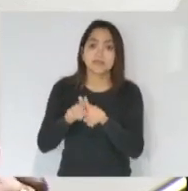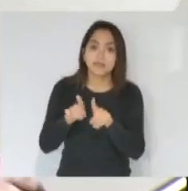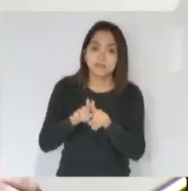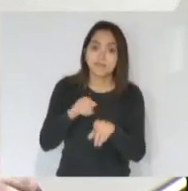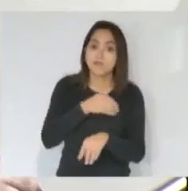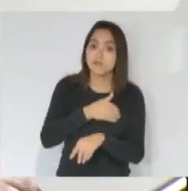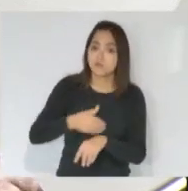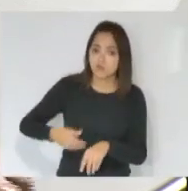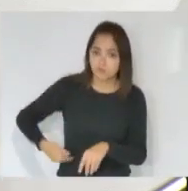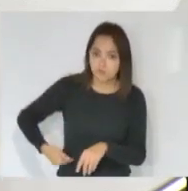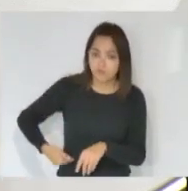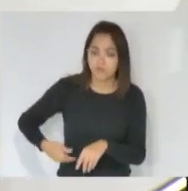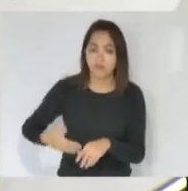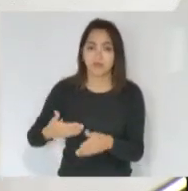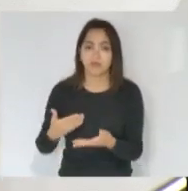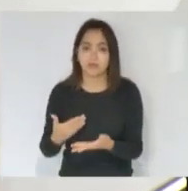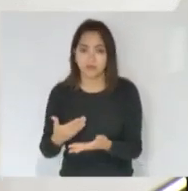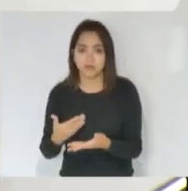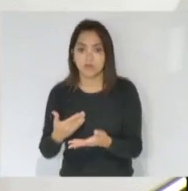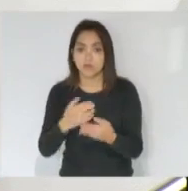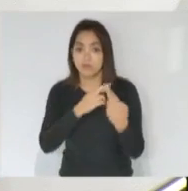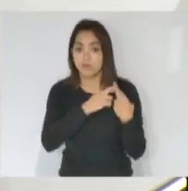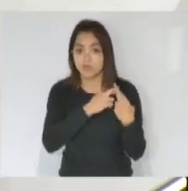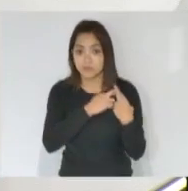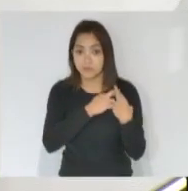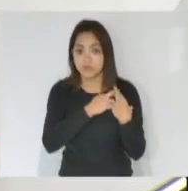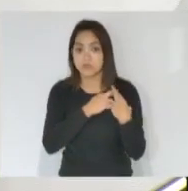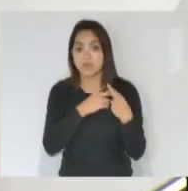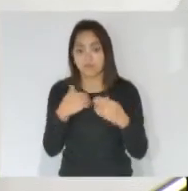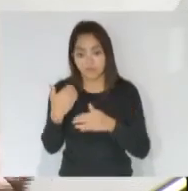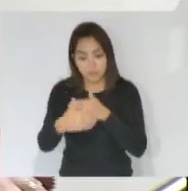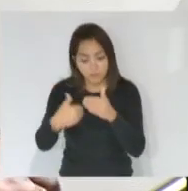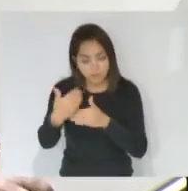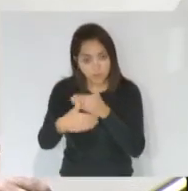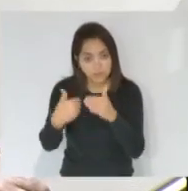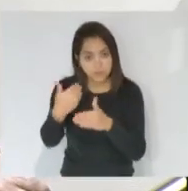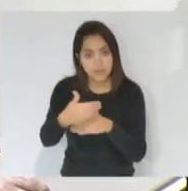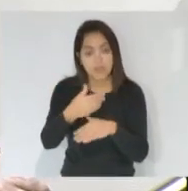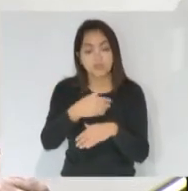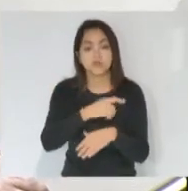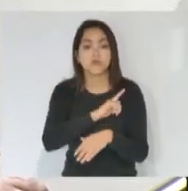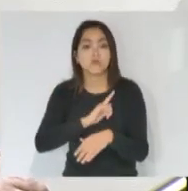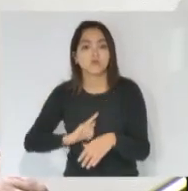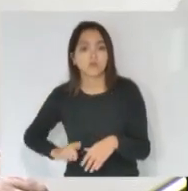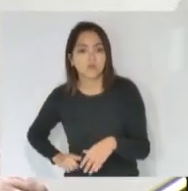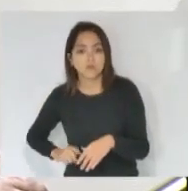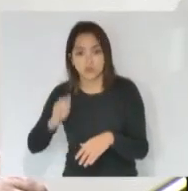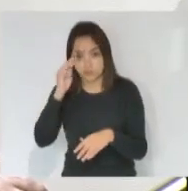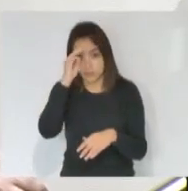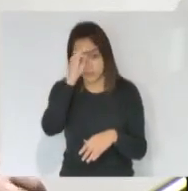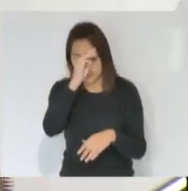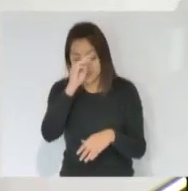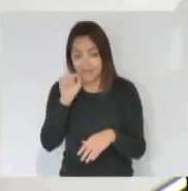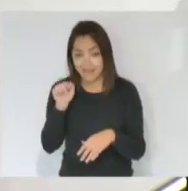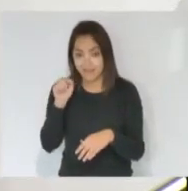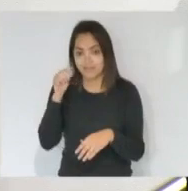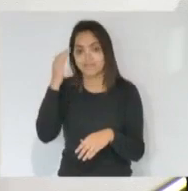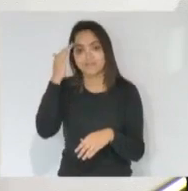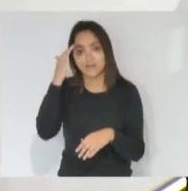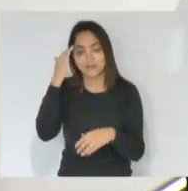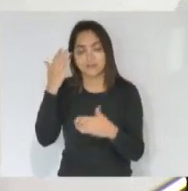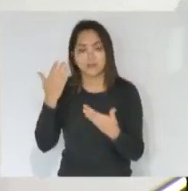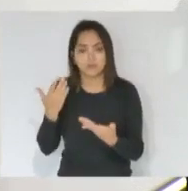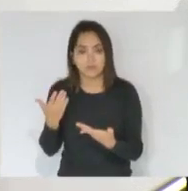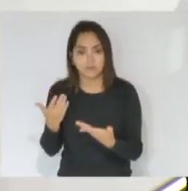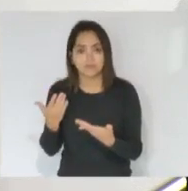que capitaneou este processo, o governador Carlos Moisés, que entendeu de